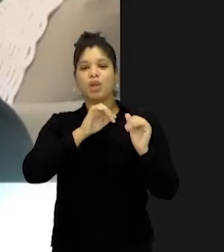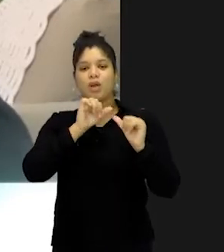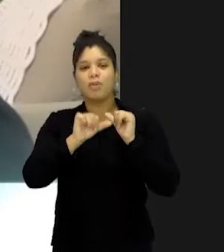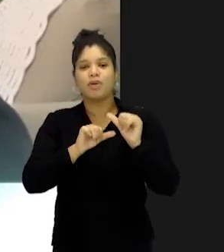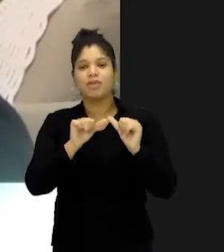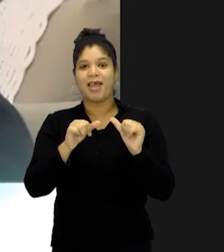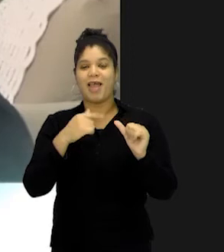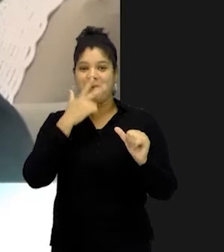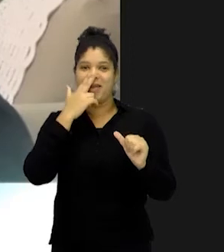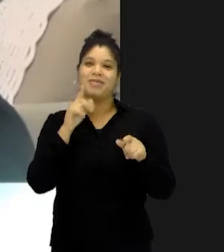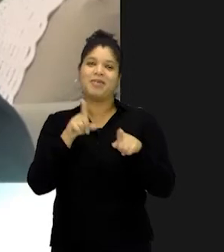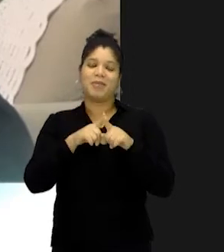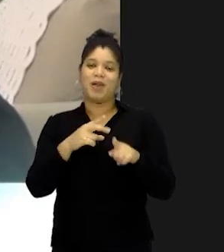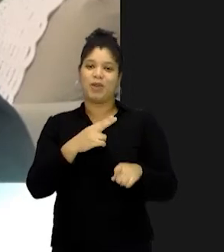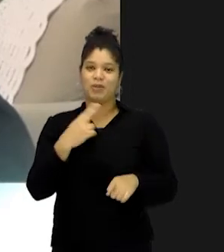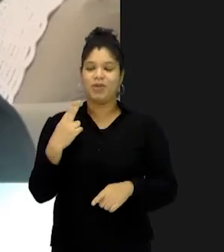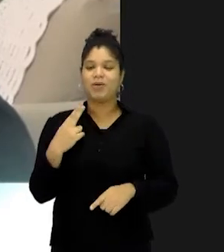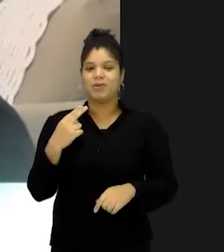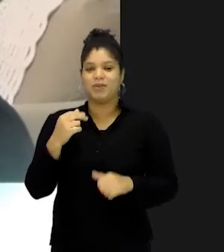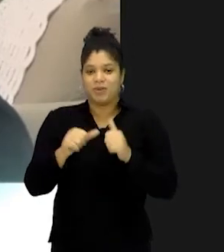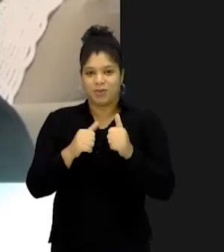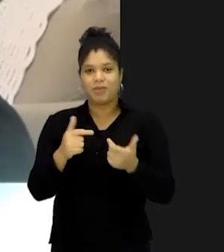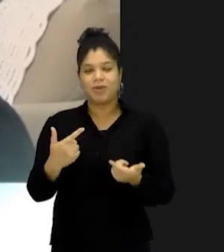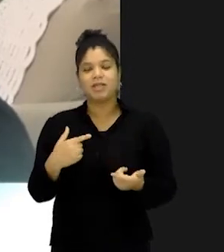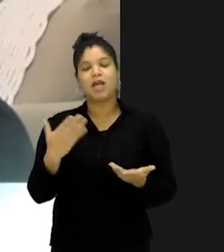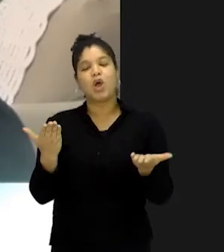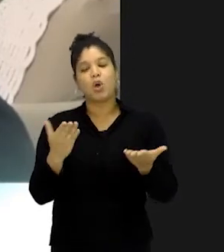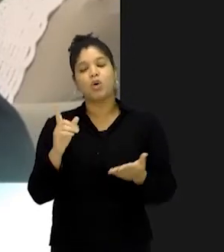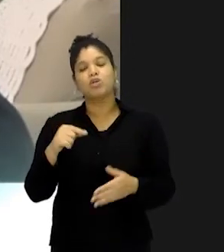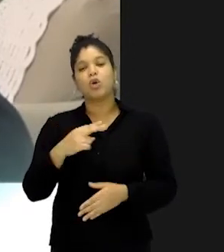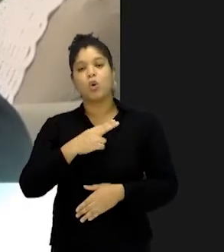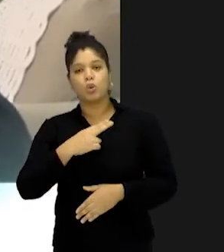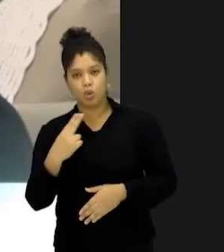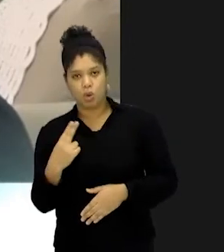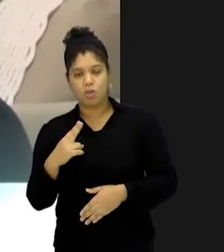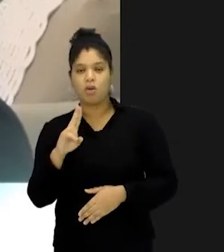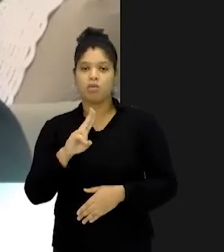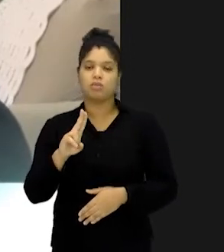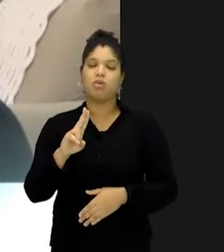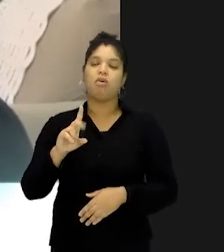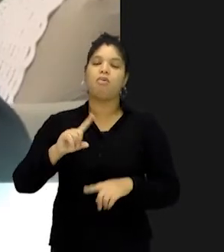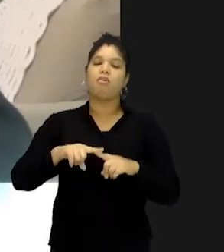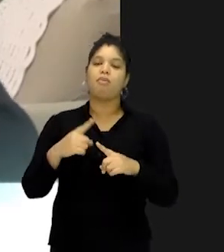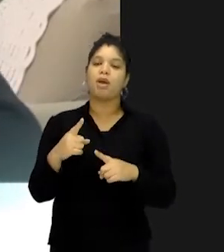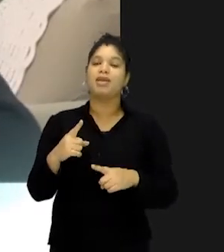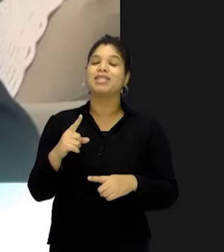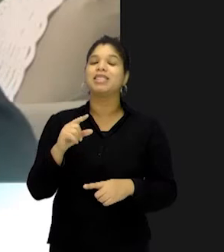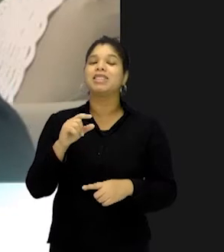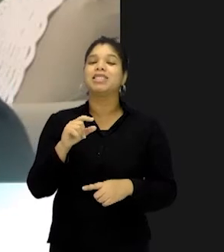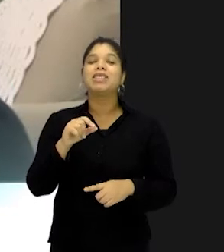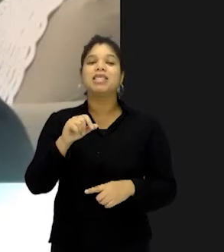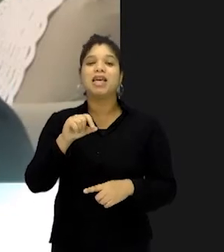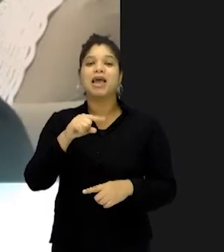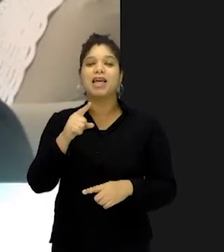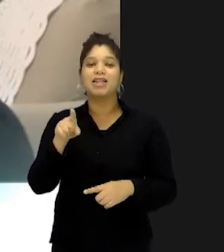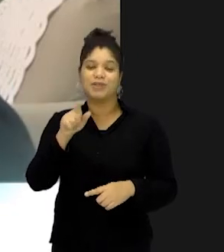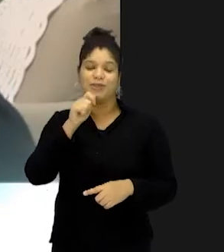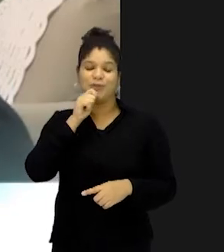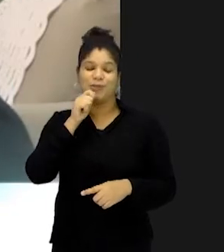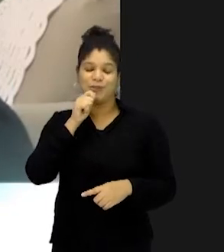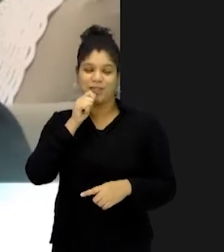Então hoje eu estou usando o Sebastião Lima na pintura e o Xavi em